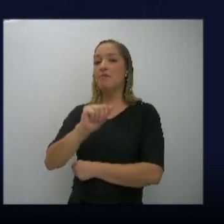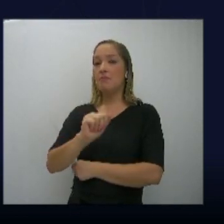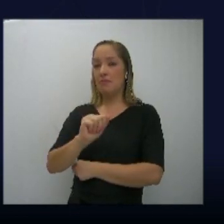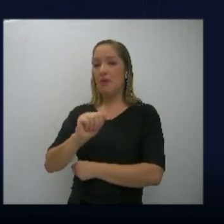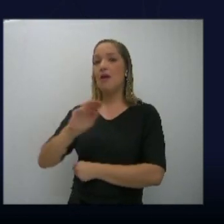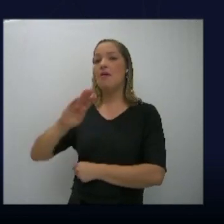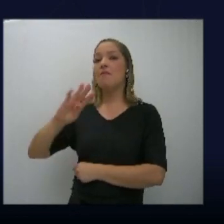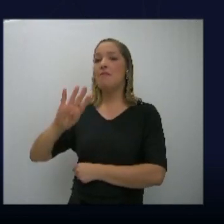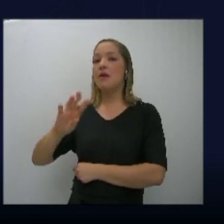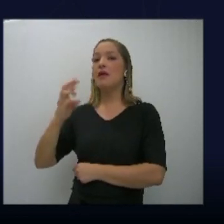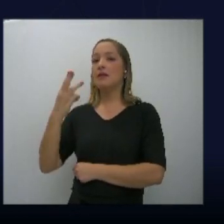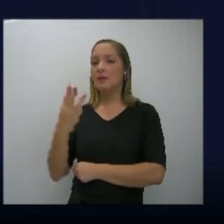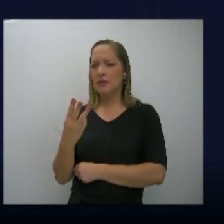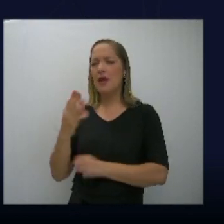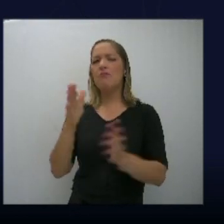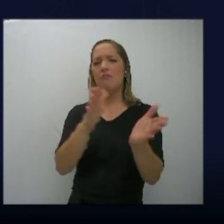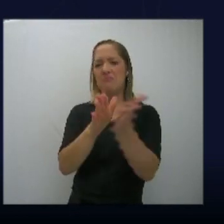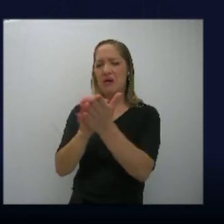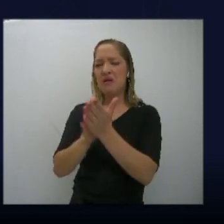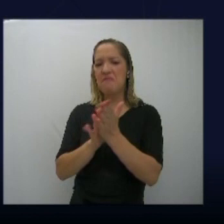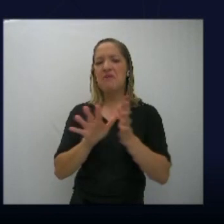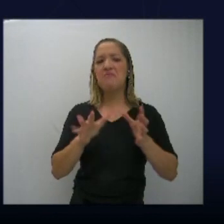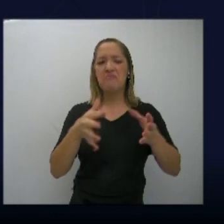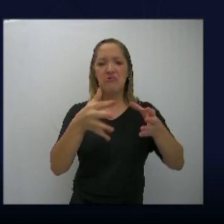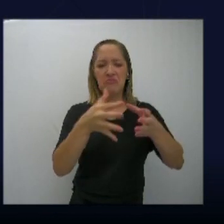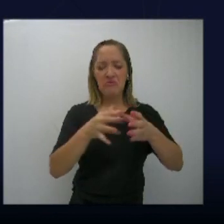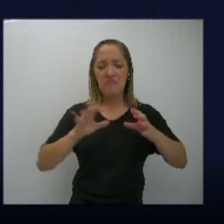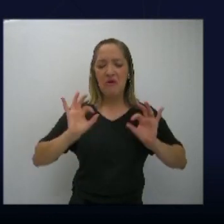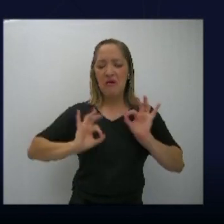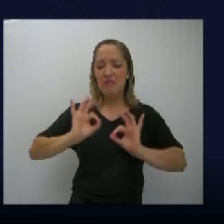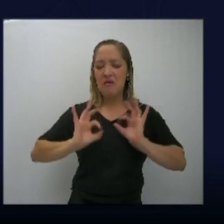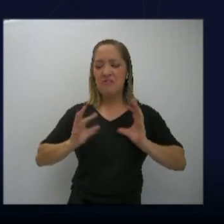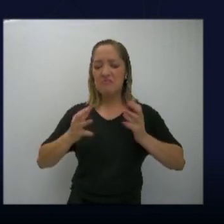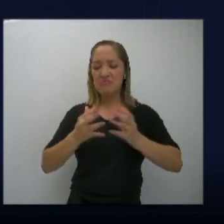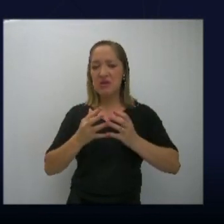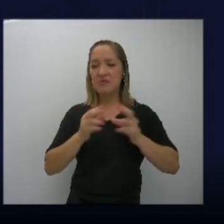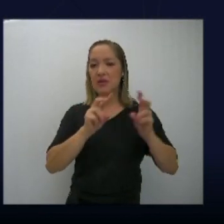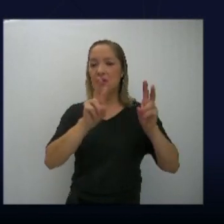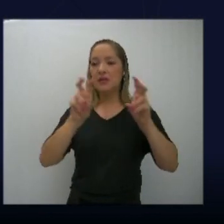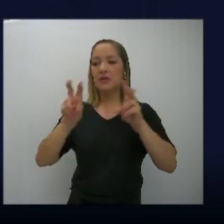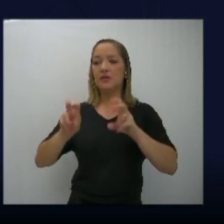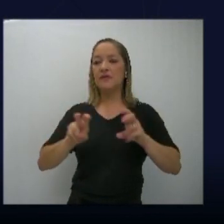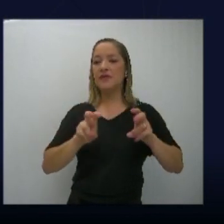organizaram o evento com solução de sistemas lineares parte 1